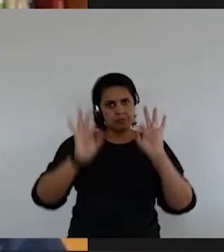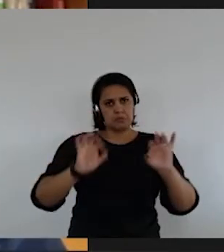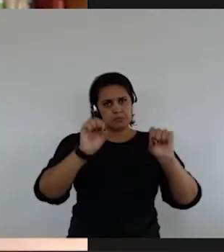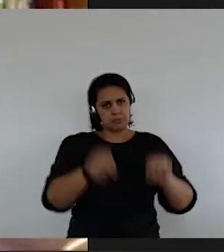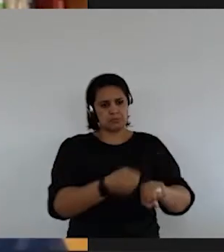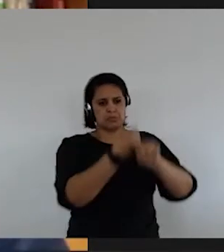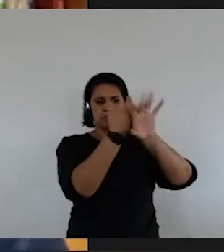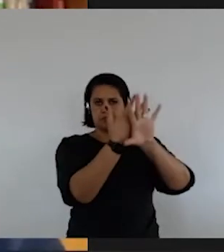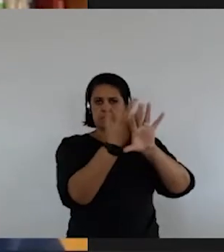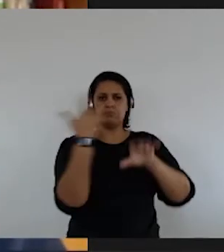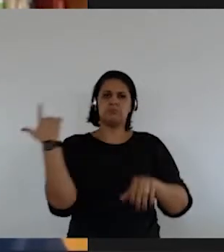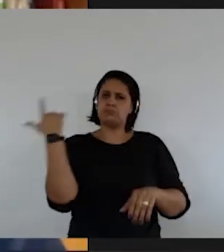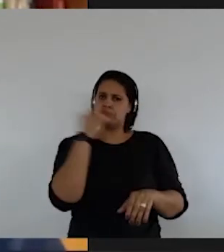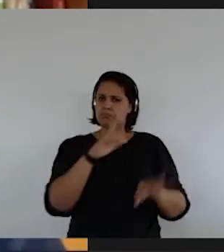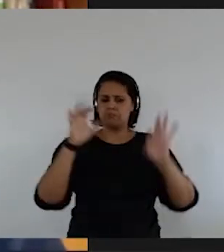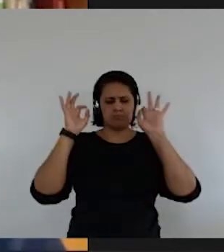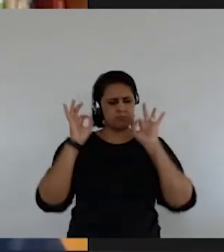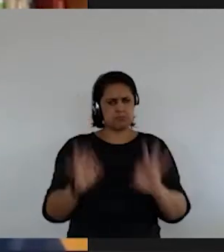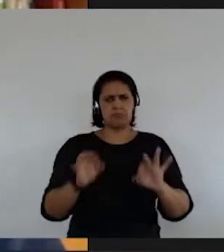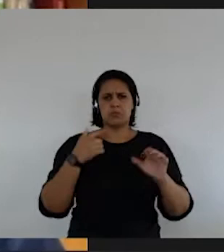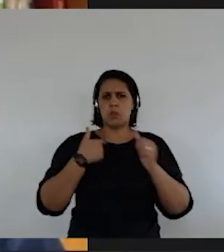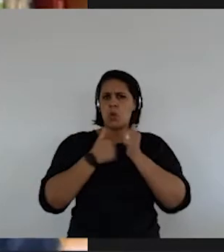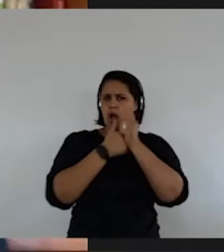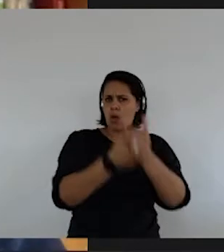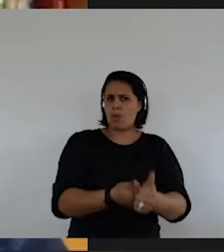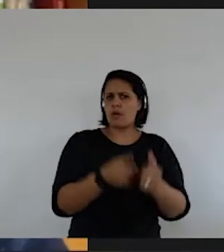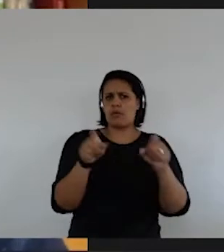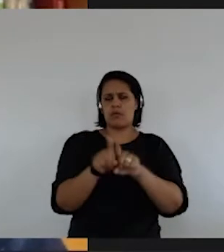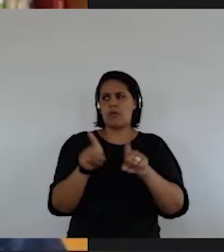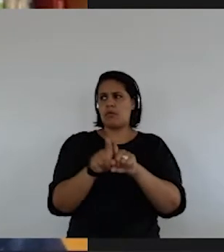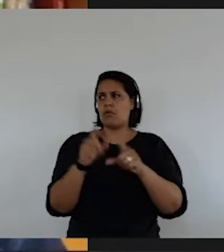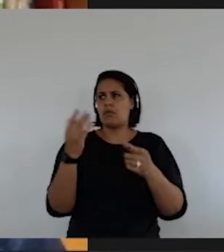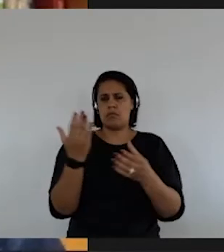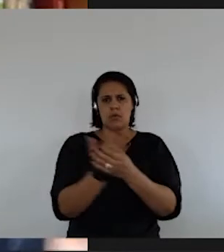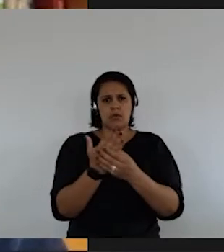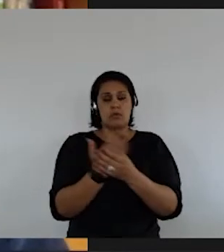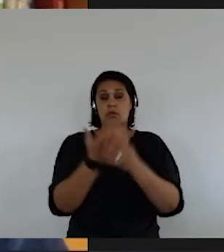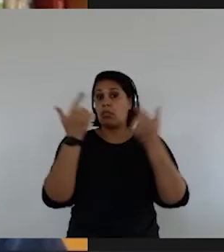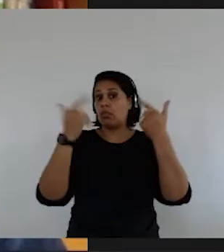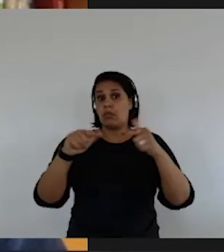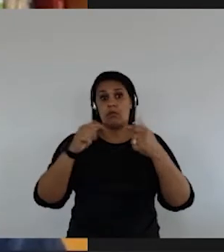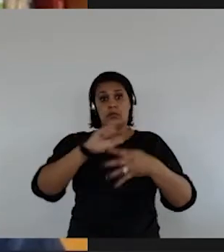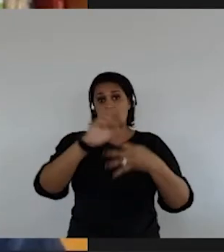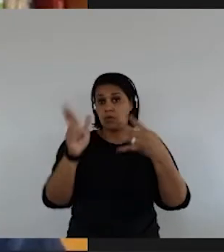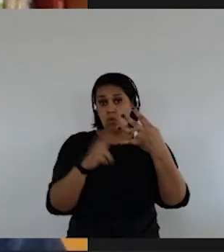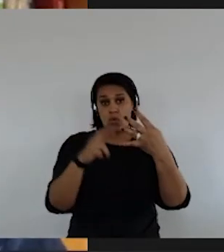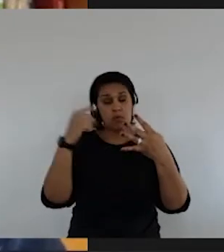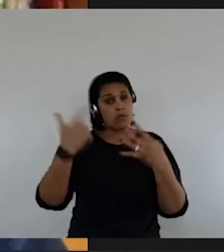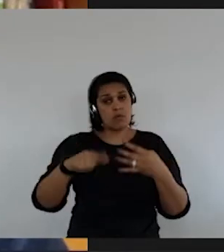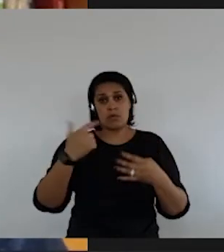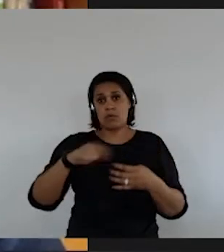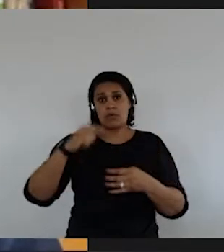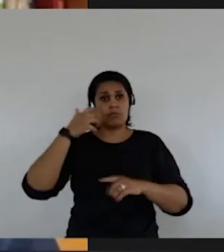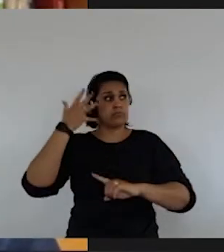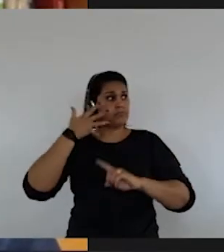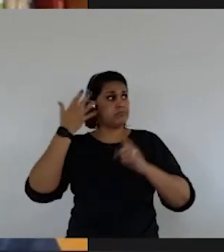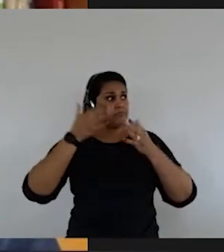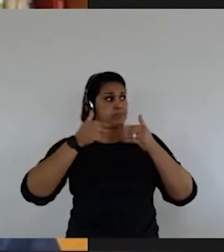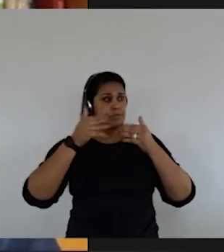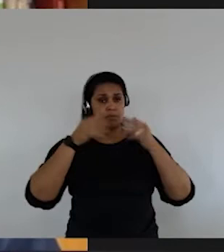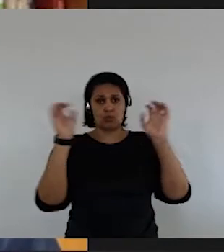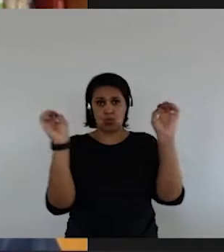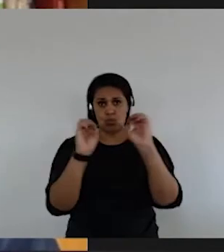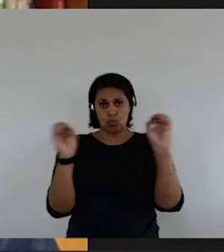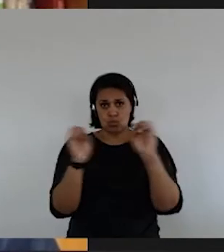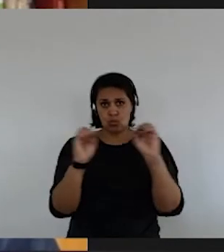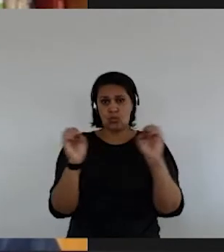muito grande, inclusive acompanhando processos em que não tem, em recursos onde não há sustentação oral, pude também acompanhar